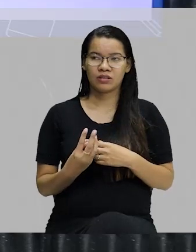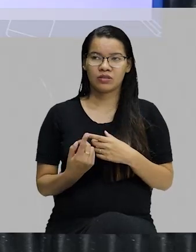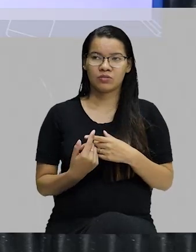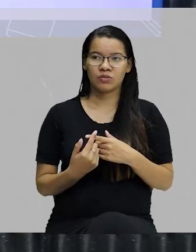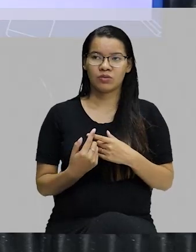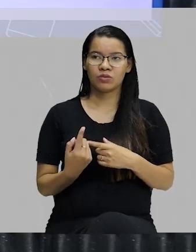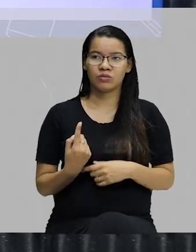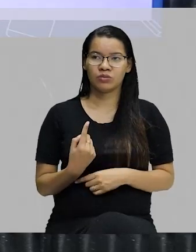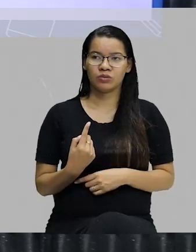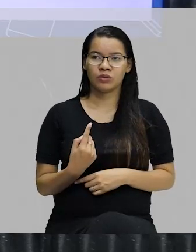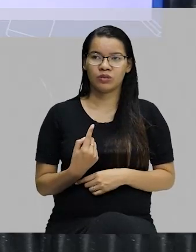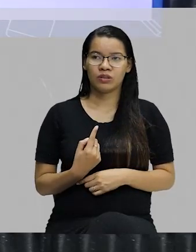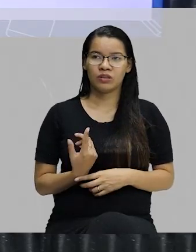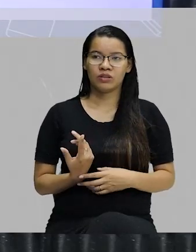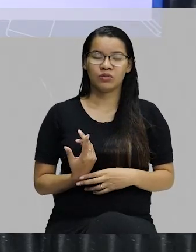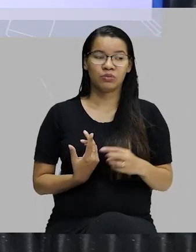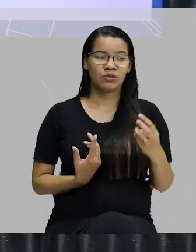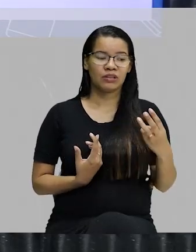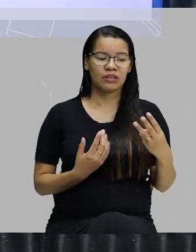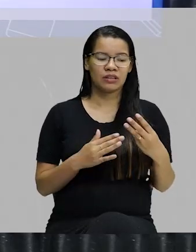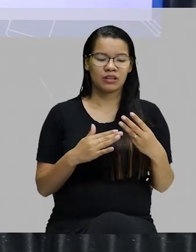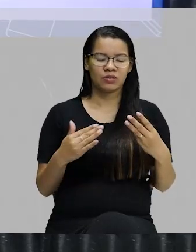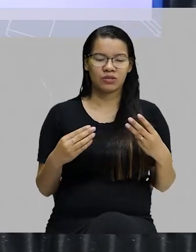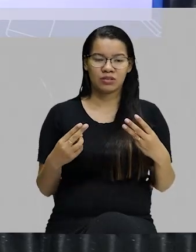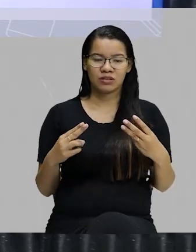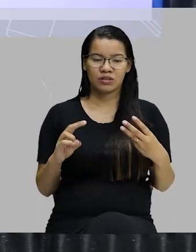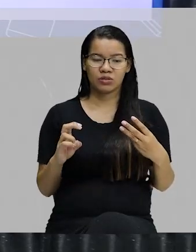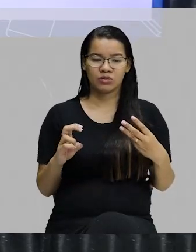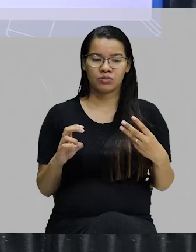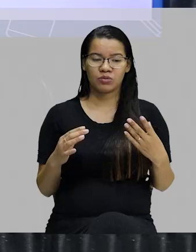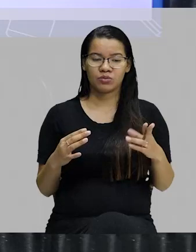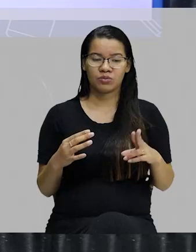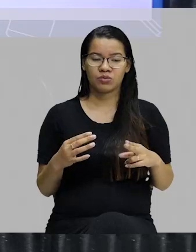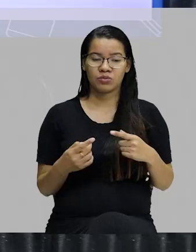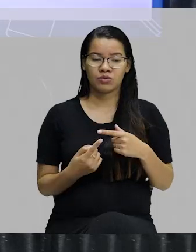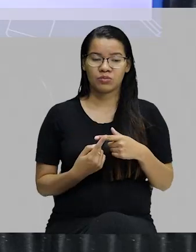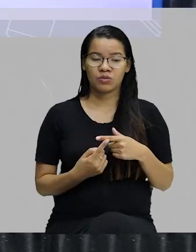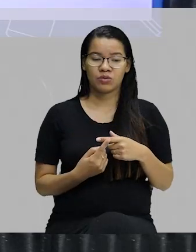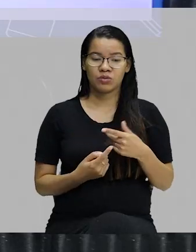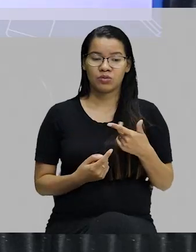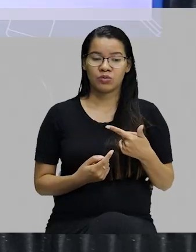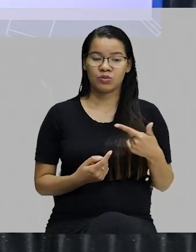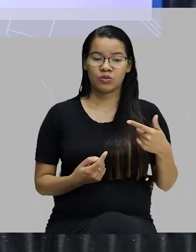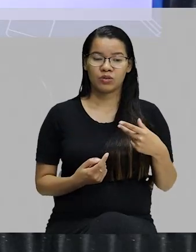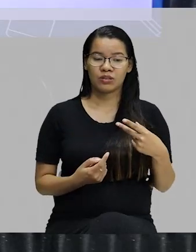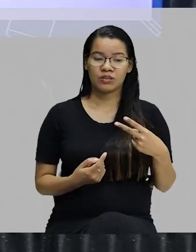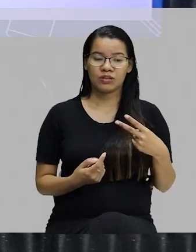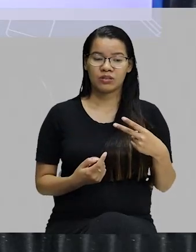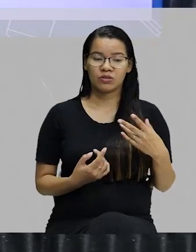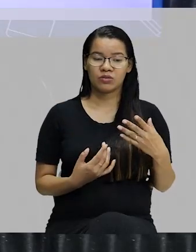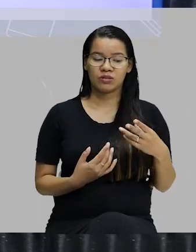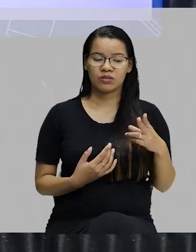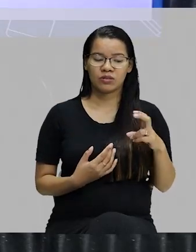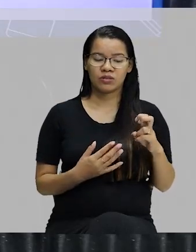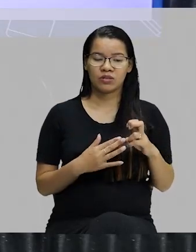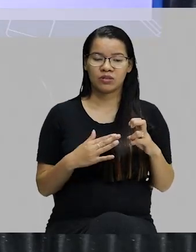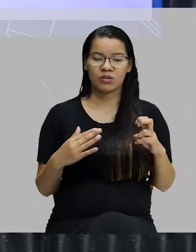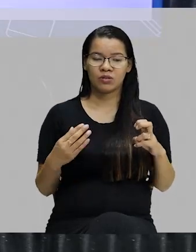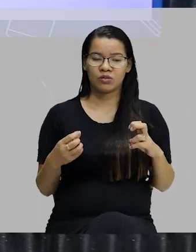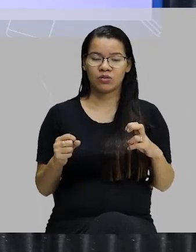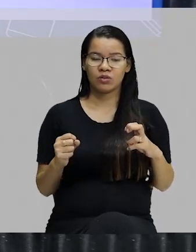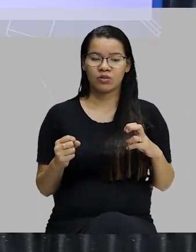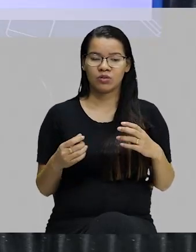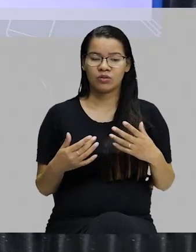para o 5, e agora? Somou 2. E do 5 para o 8, gente, e agora? O que eu vou fazer? Olha, vou logo